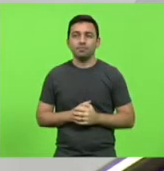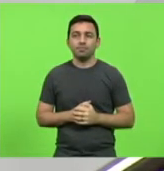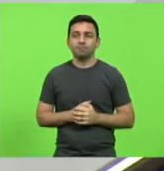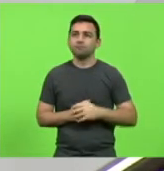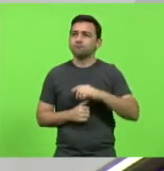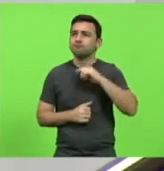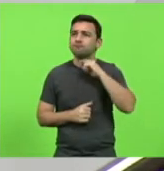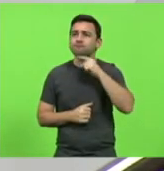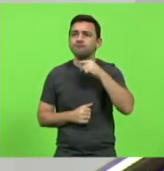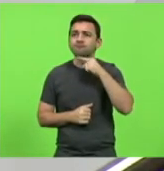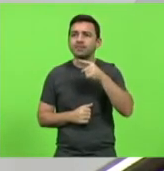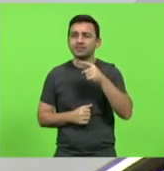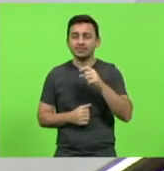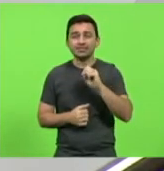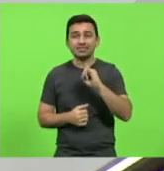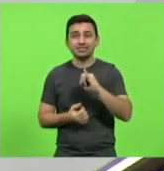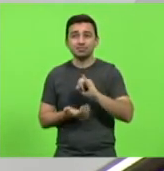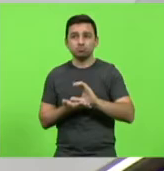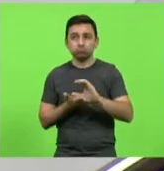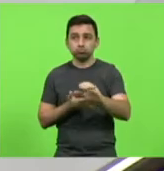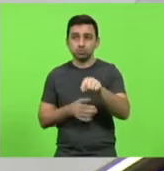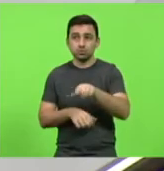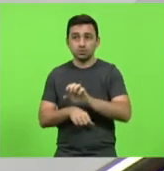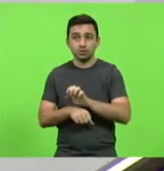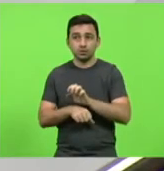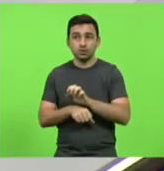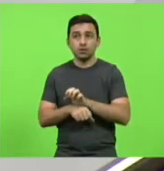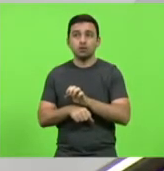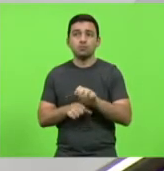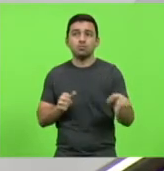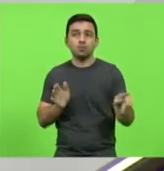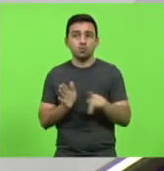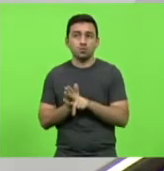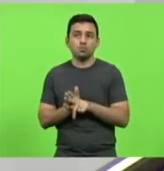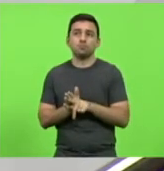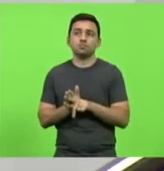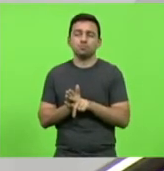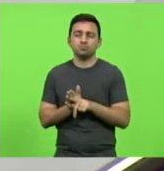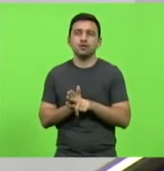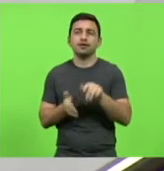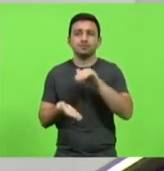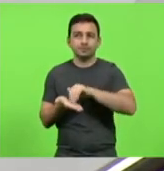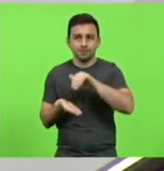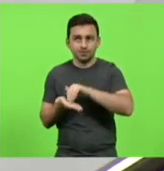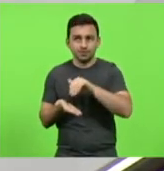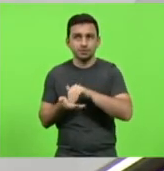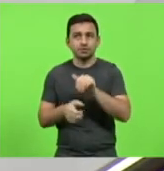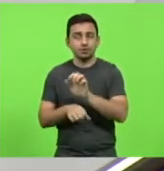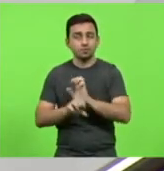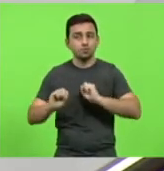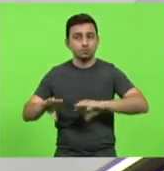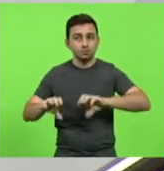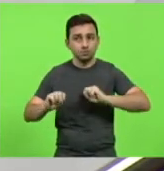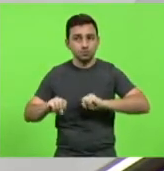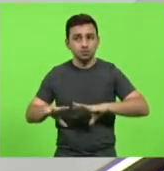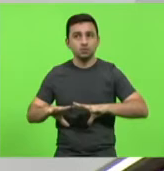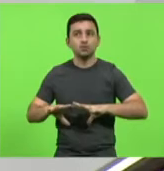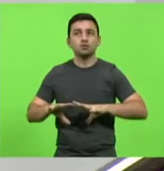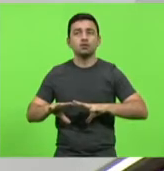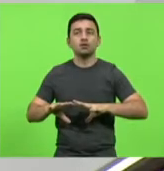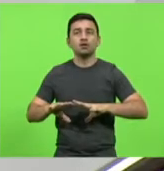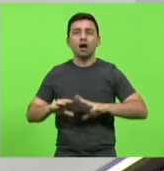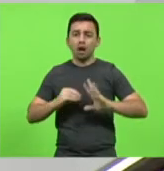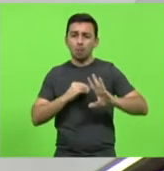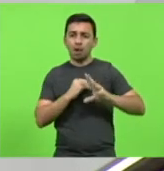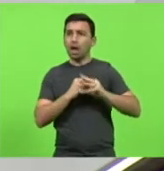nós aplicamos recursos para o Estado, no que tange, por exemplo, a Secretaria Estadual de Educação, ainda as emendas